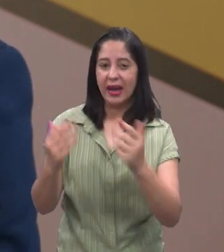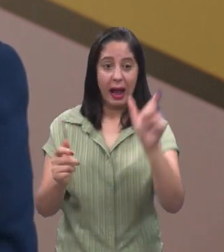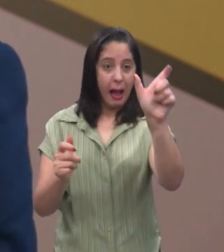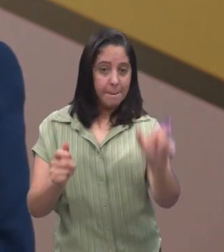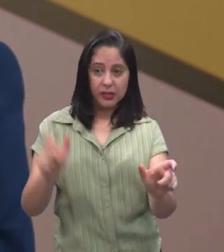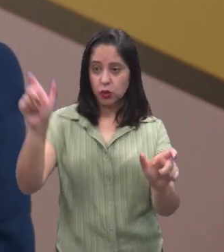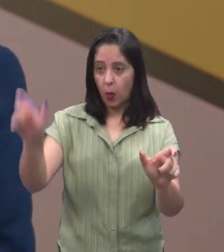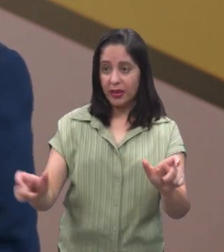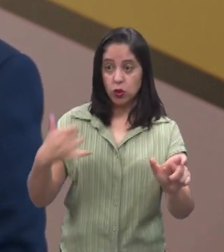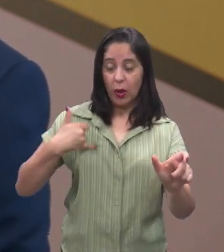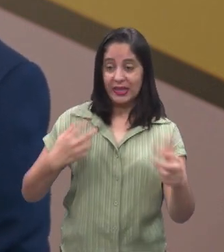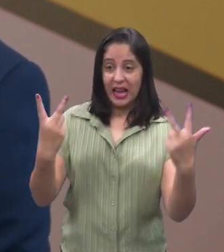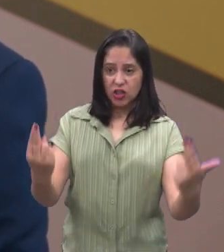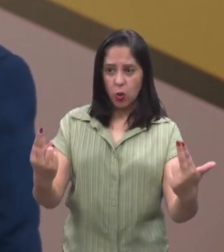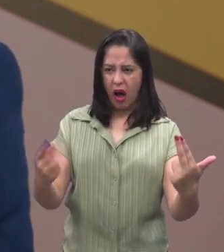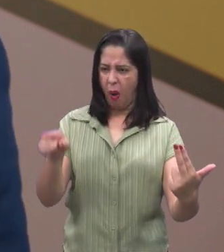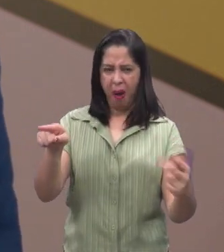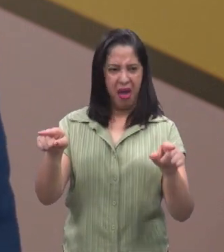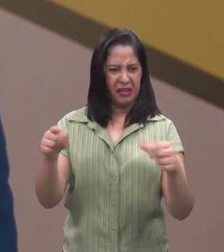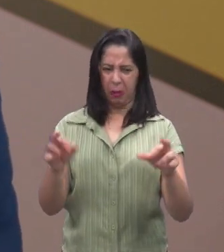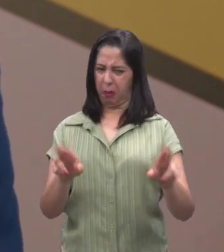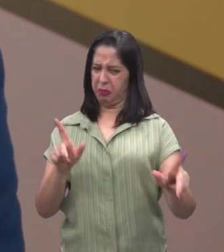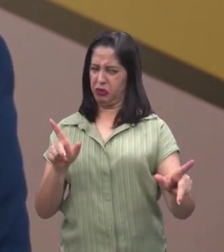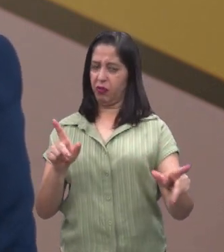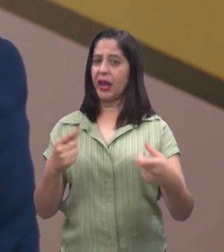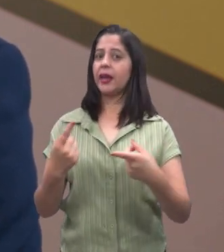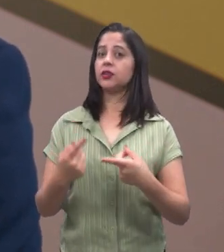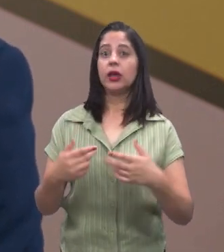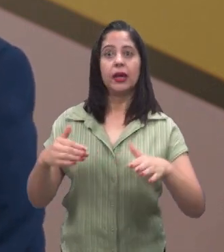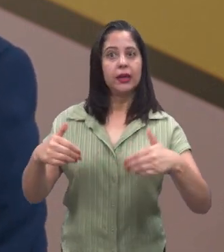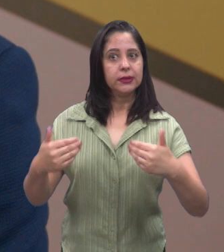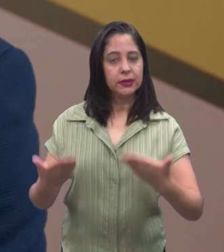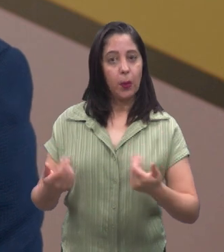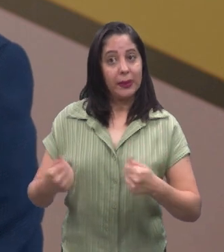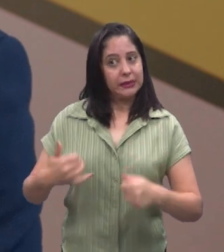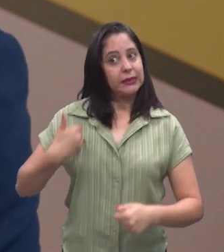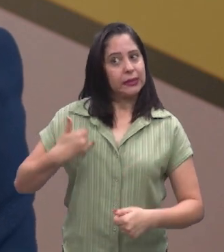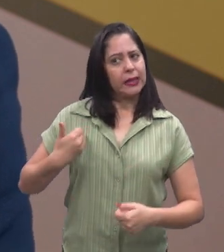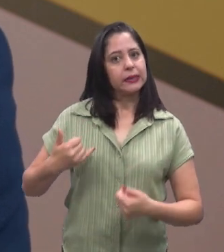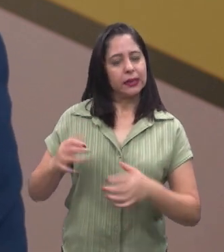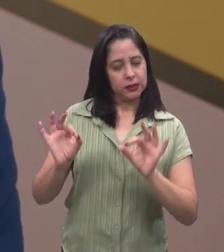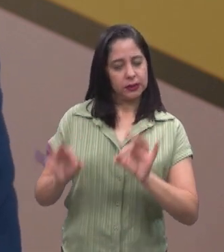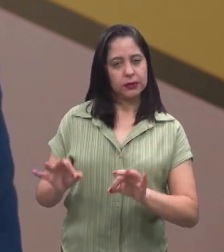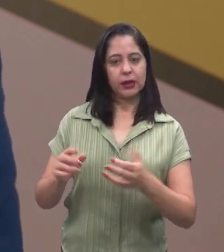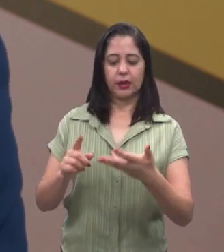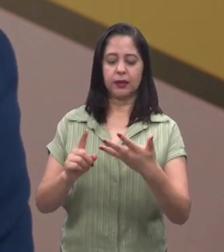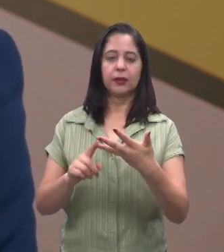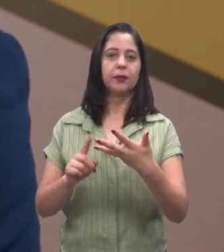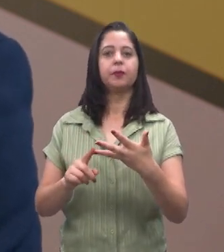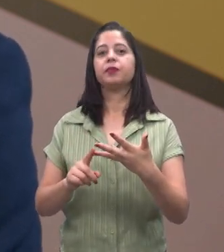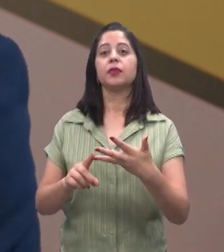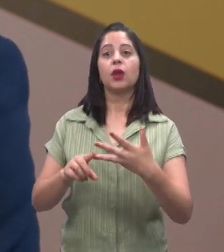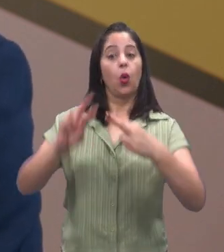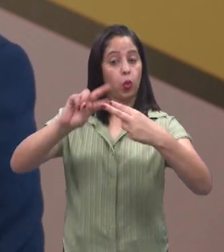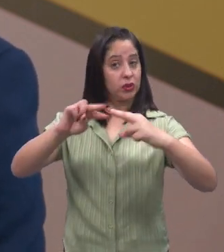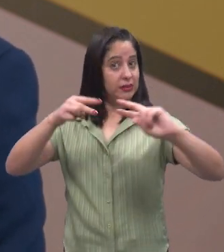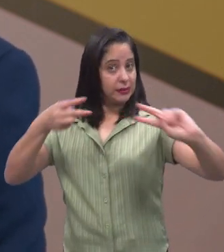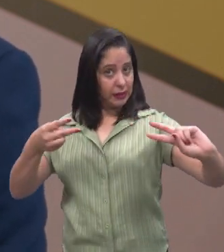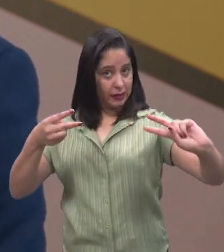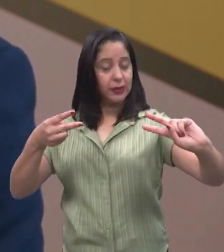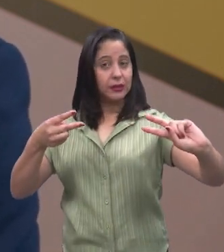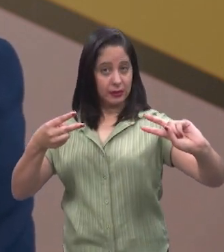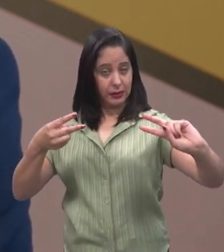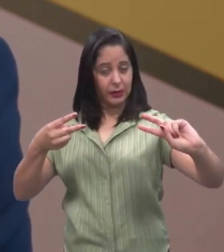parece estar muito mais conservada do que a outra. E é isso que a gente tem que tentar buscar. O outro D de DNA, genética ou